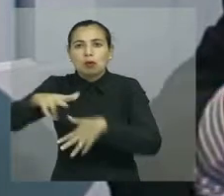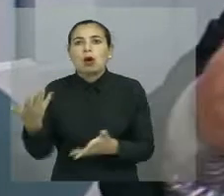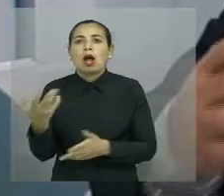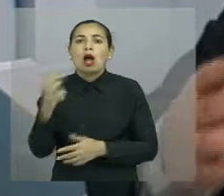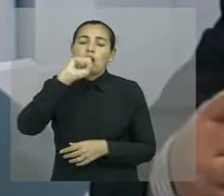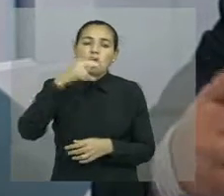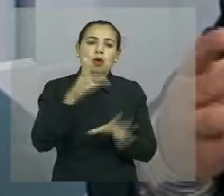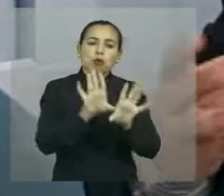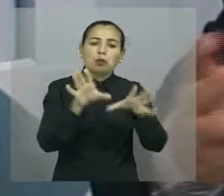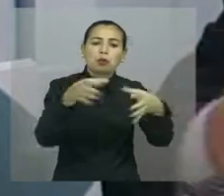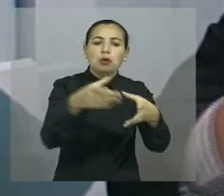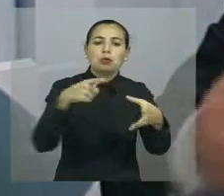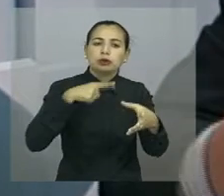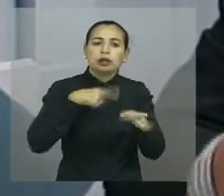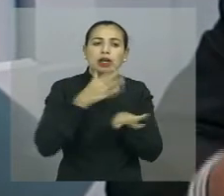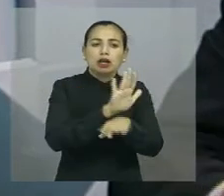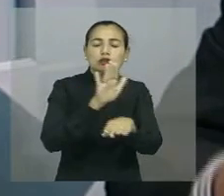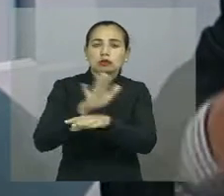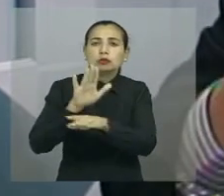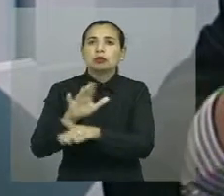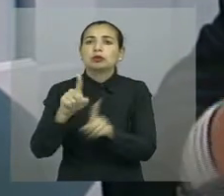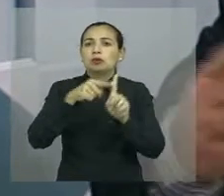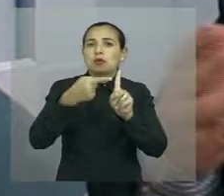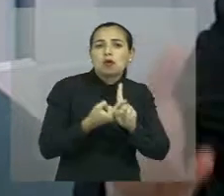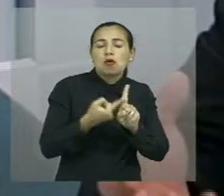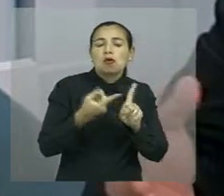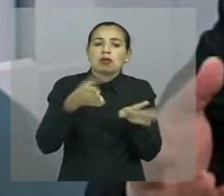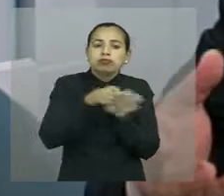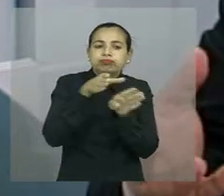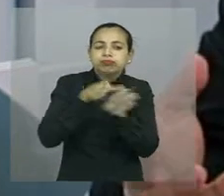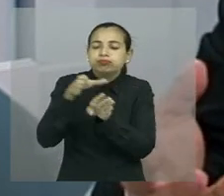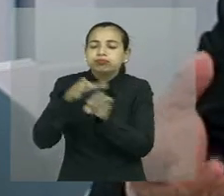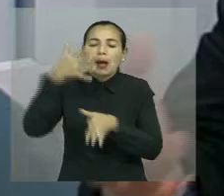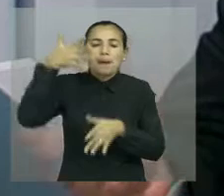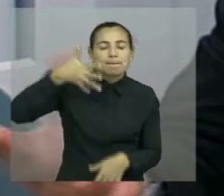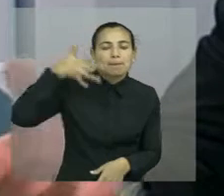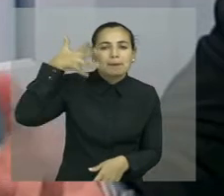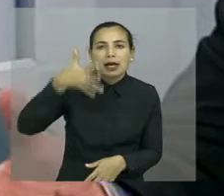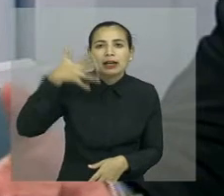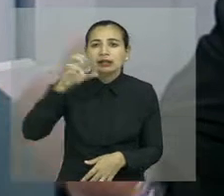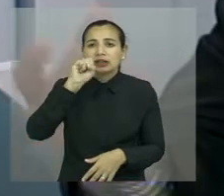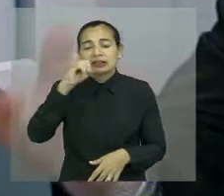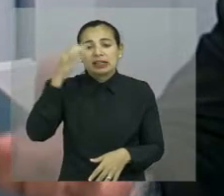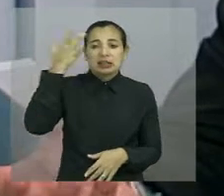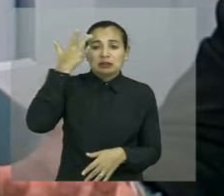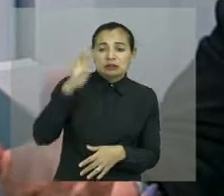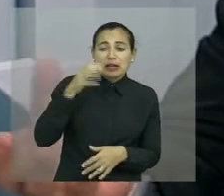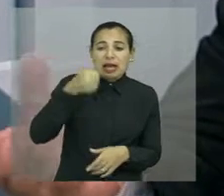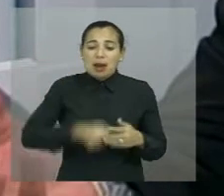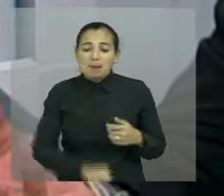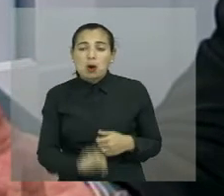neste caminho de não sabem se abortam ou não, com crianças, não somente